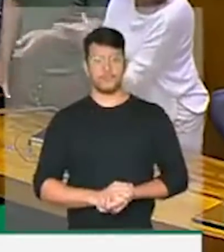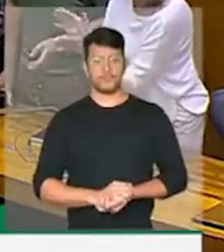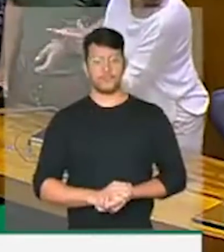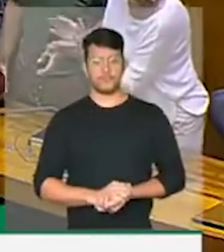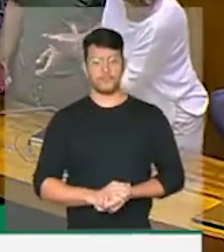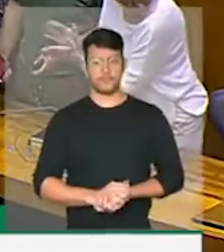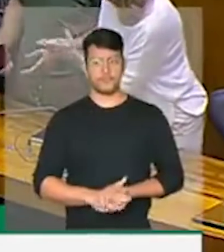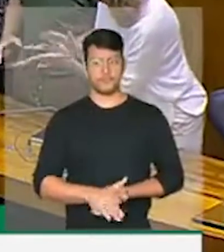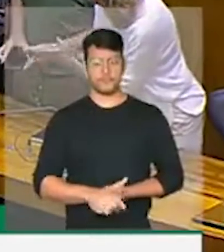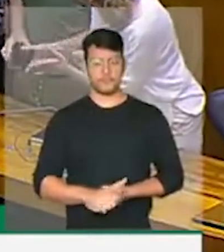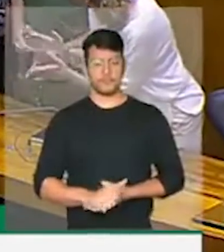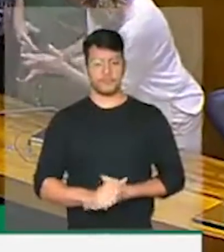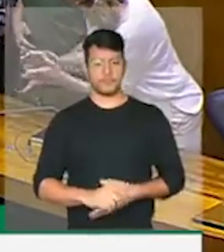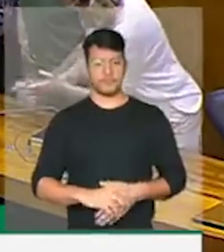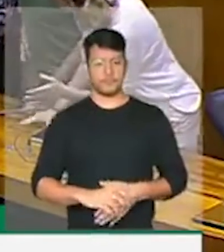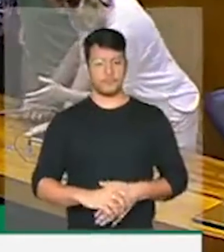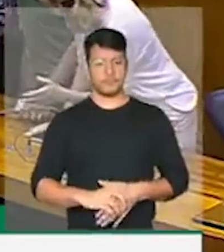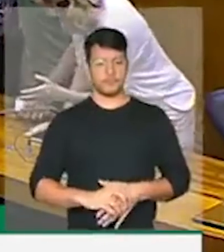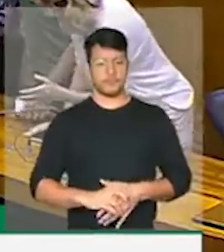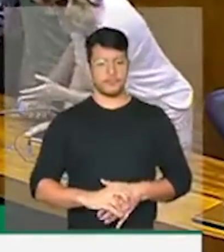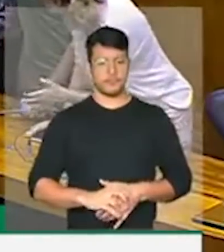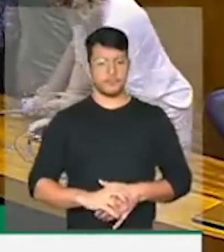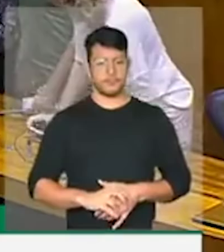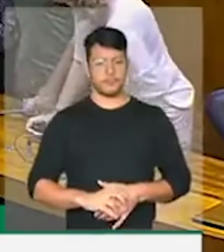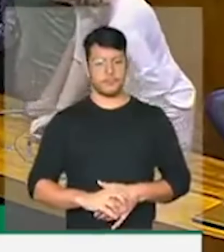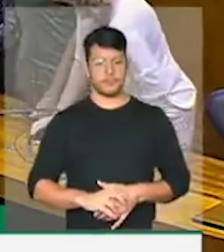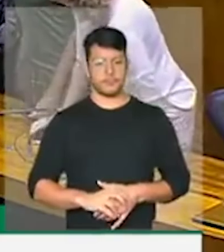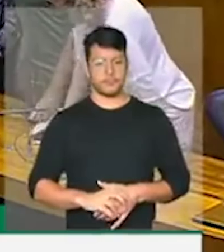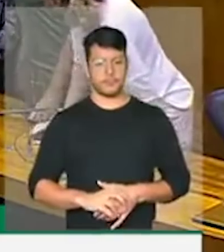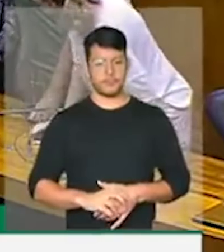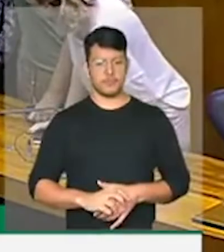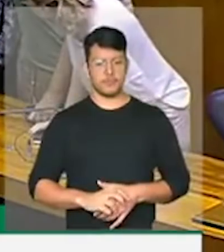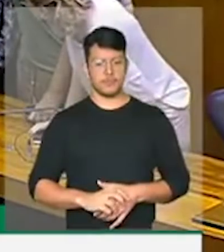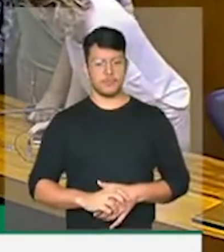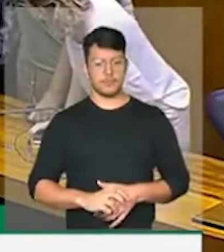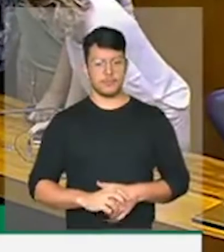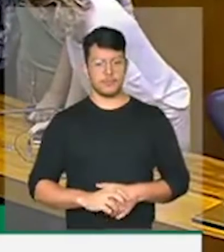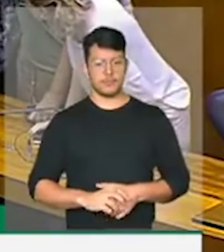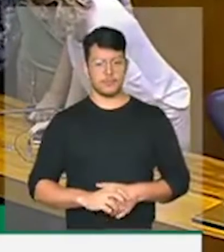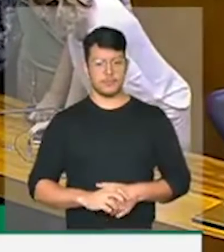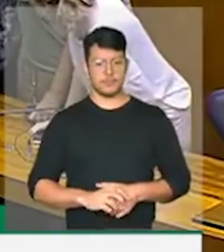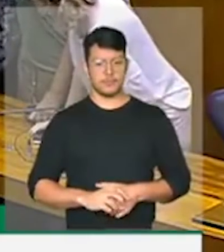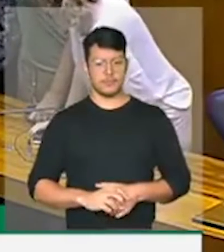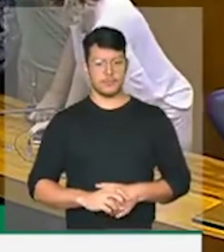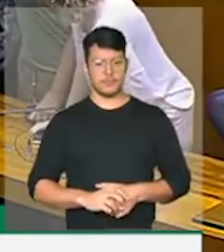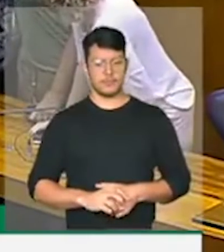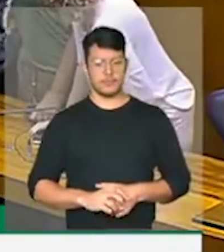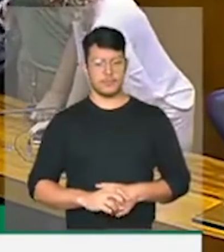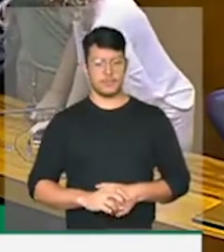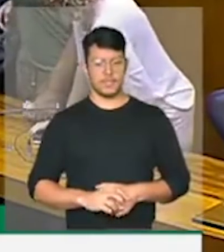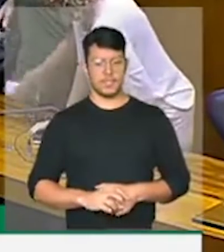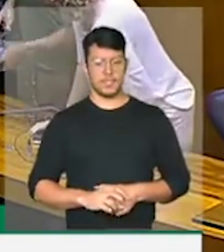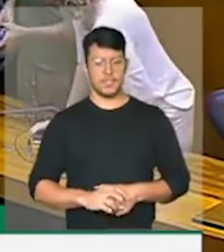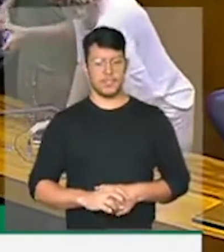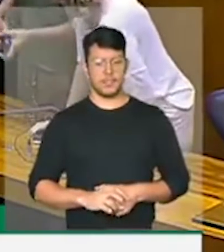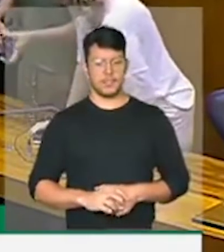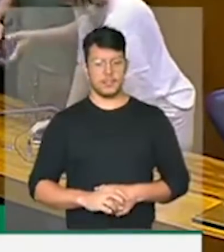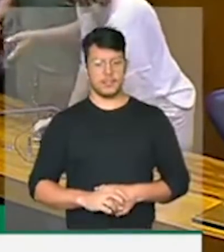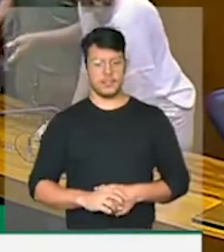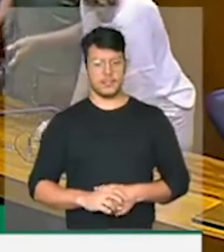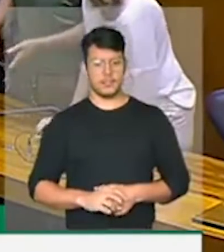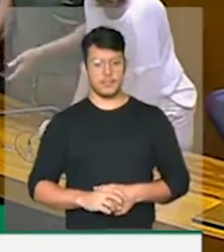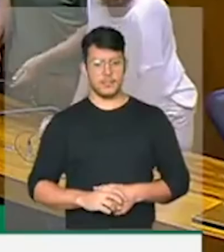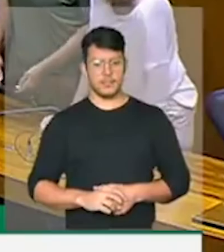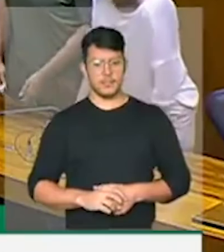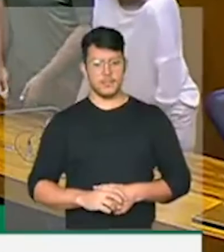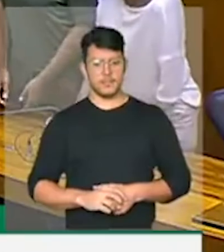Bora, Bolsonaro! Brasil sem fascismo e sem horror, vamos as lutar para derrotar o ódio